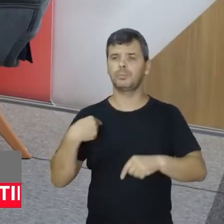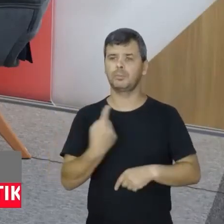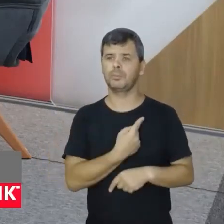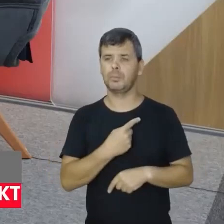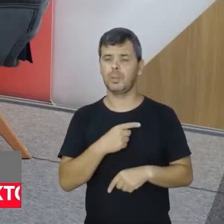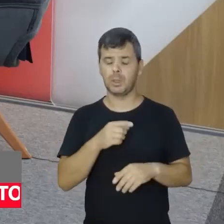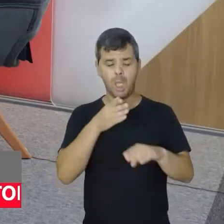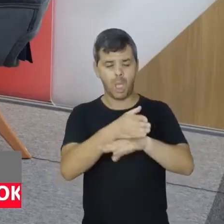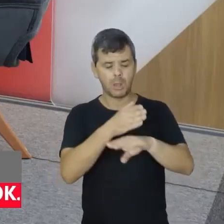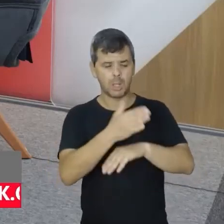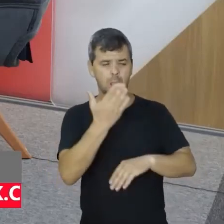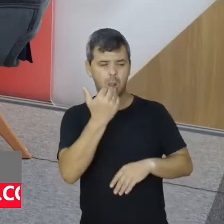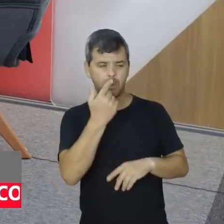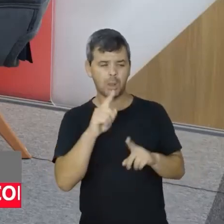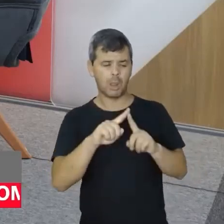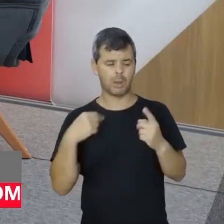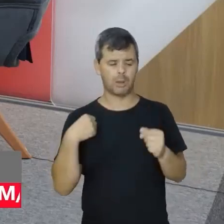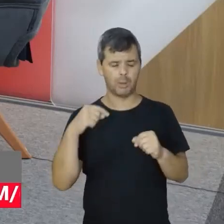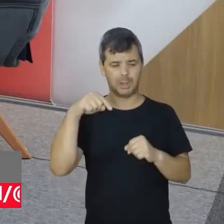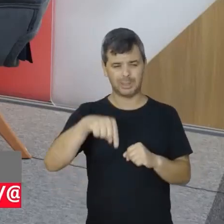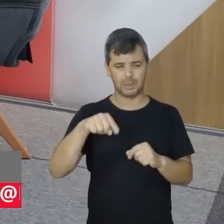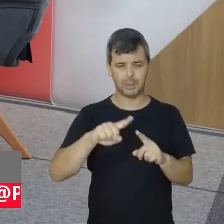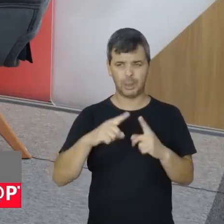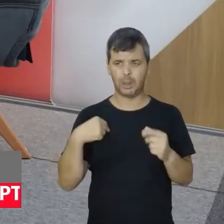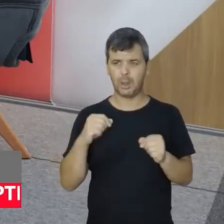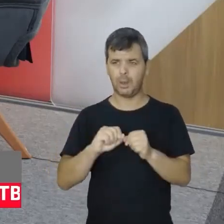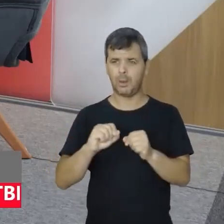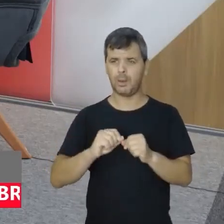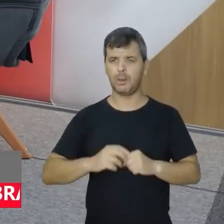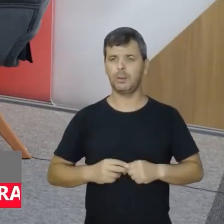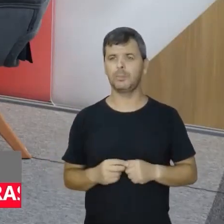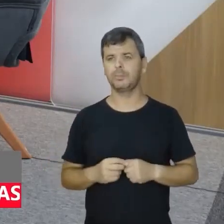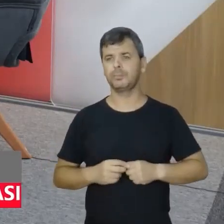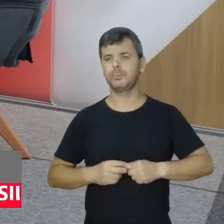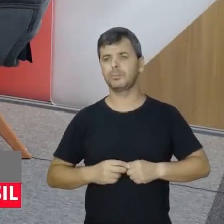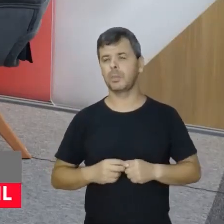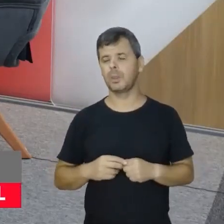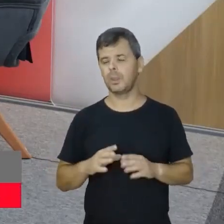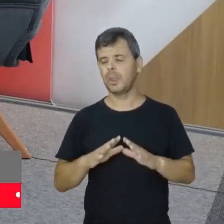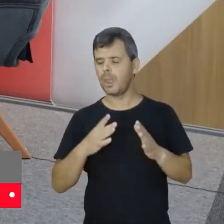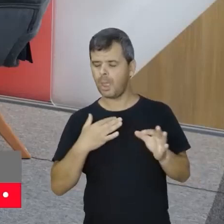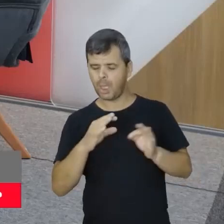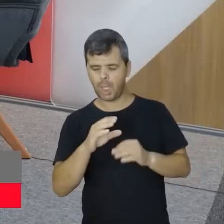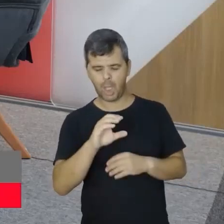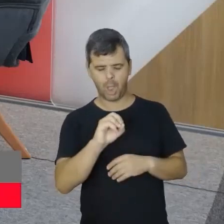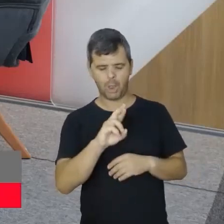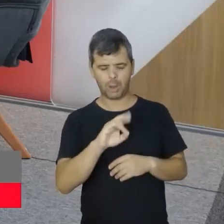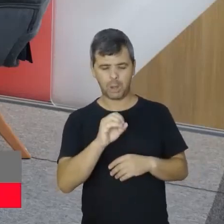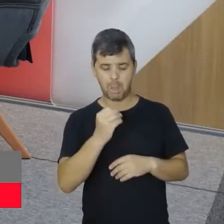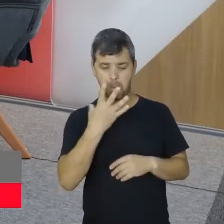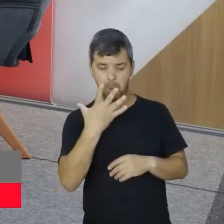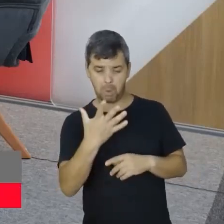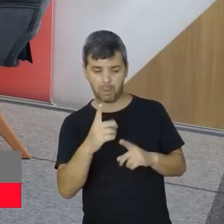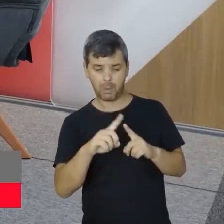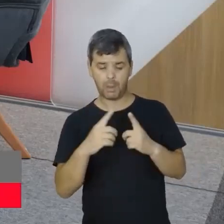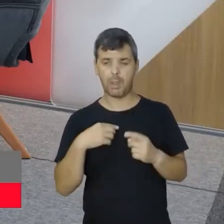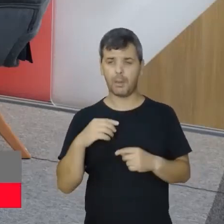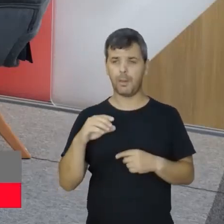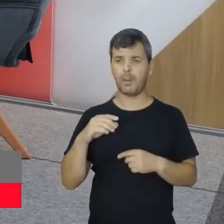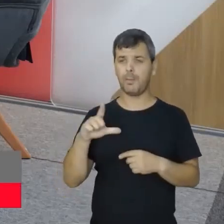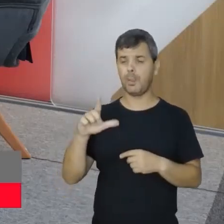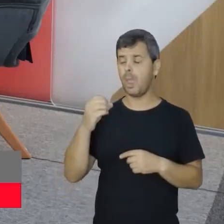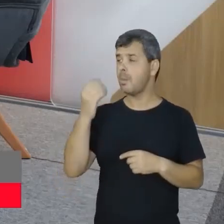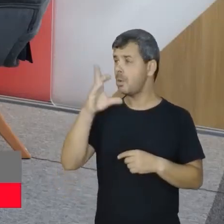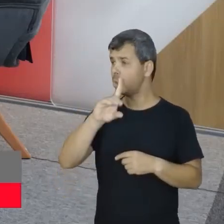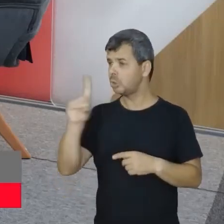ter acesso a essa comida também. Aqui o Carlos Borromeu comemora, orgânico é tudo de bom. O Roberto Lopes Leal diz,